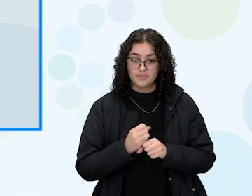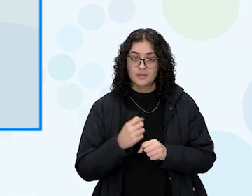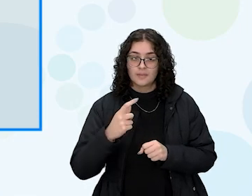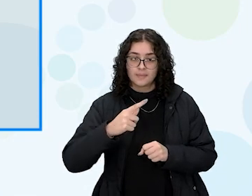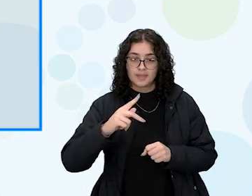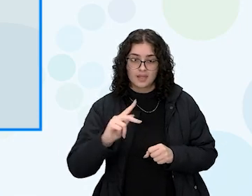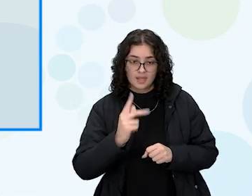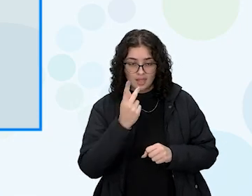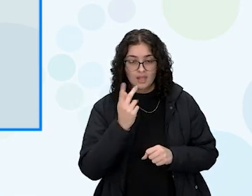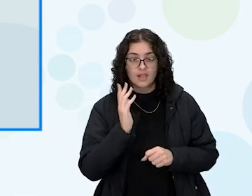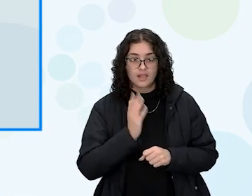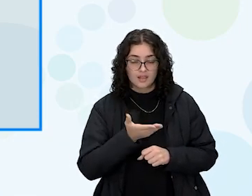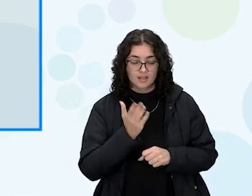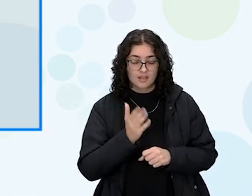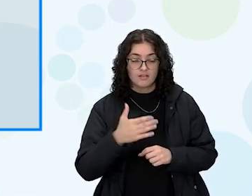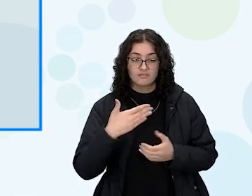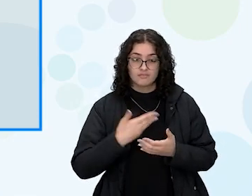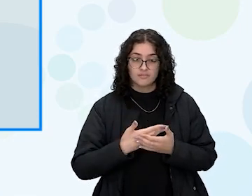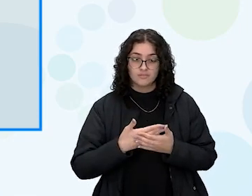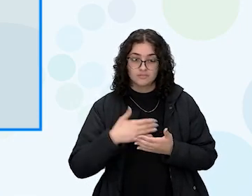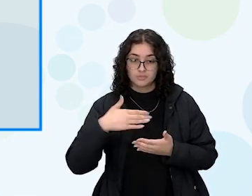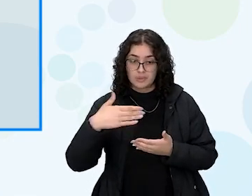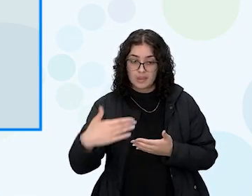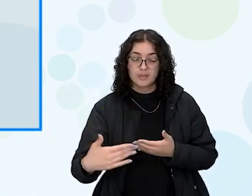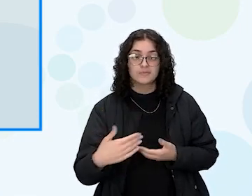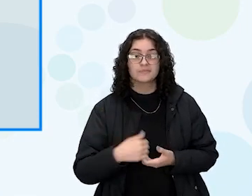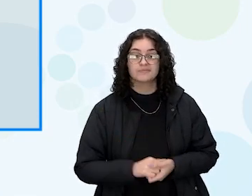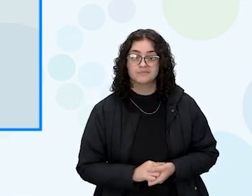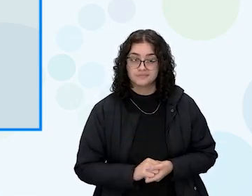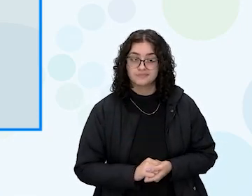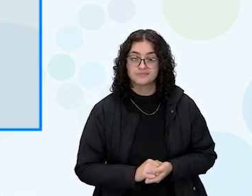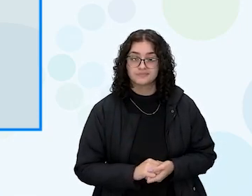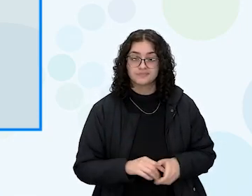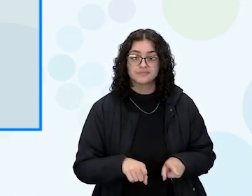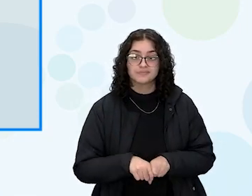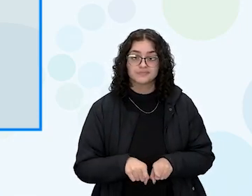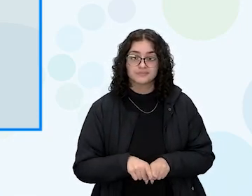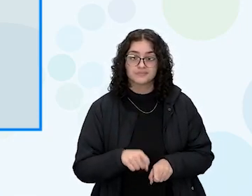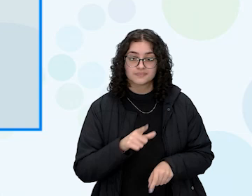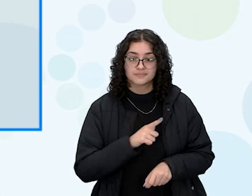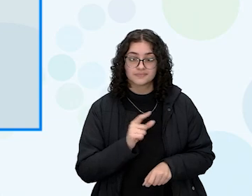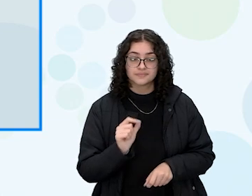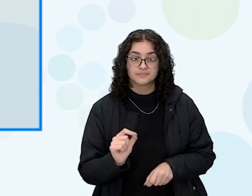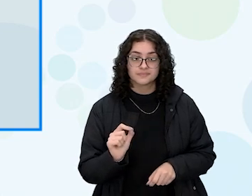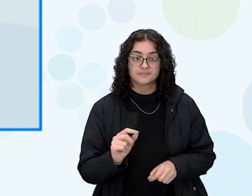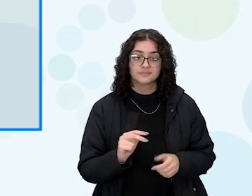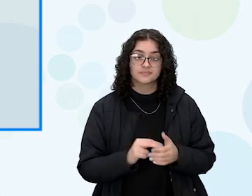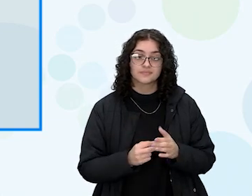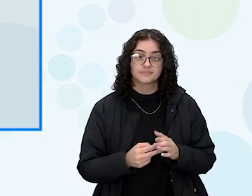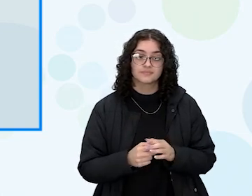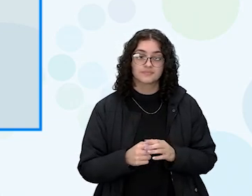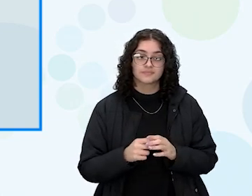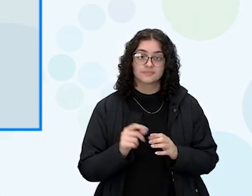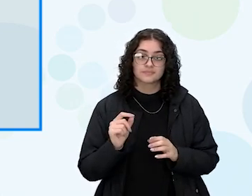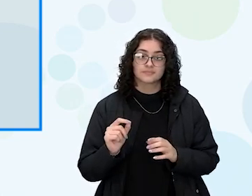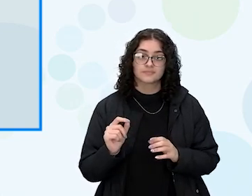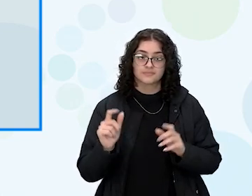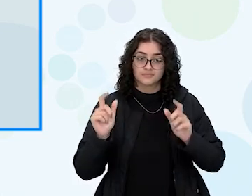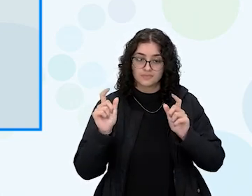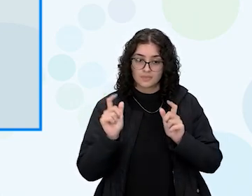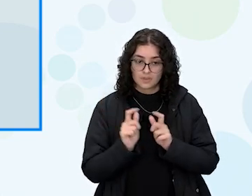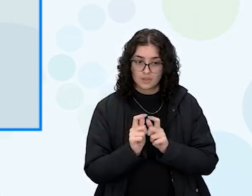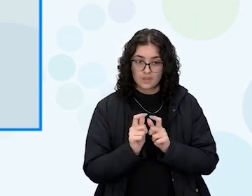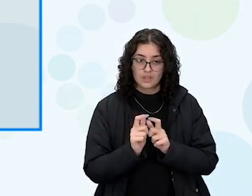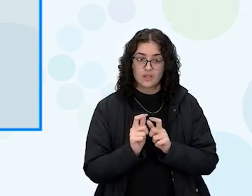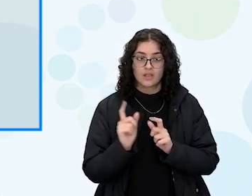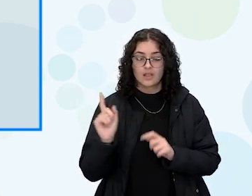pH que nós entramos na aula na sequência. E também existe a definição de Lewis, que é uma definição mais